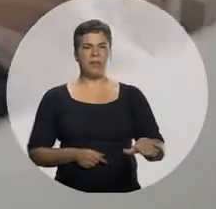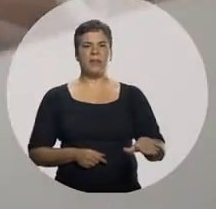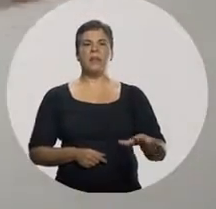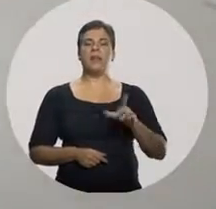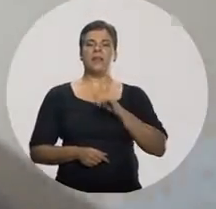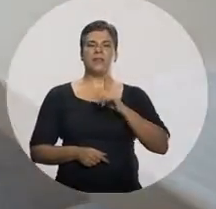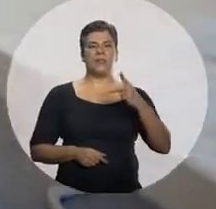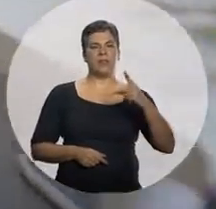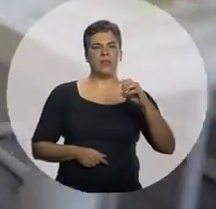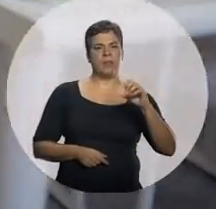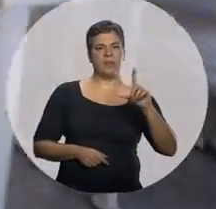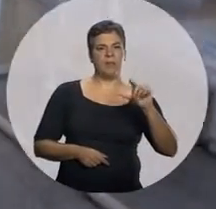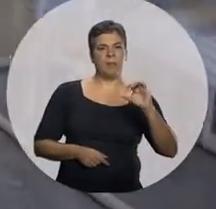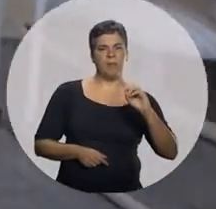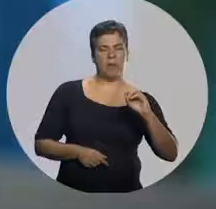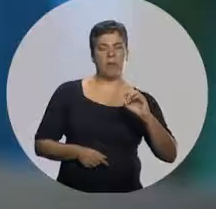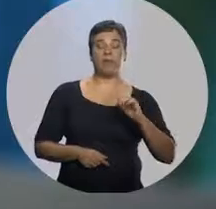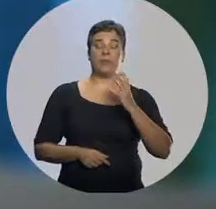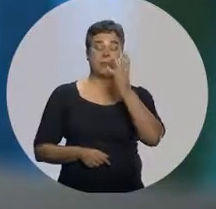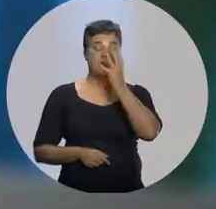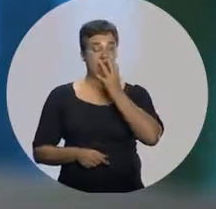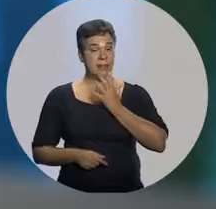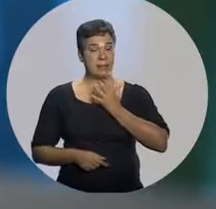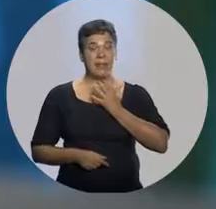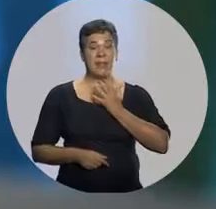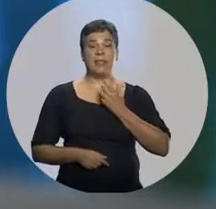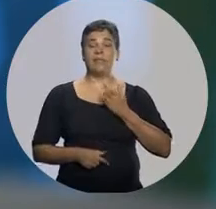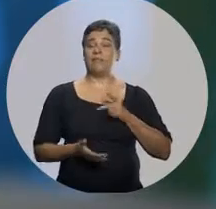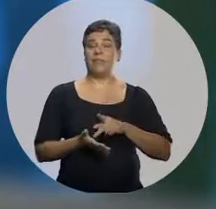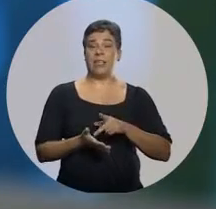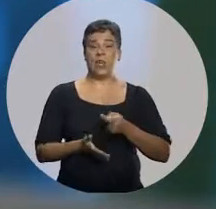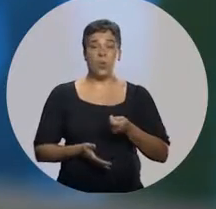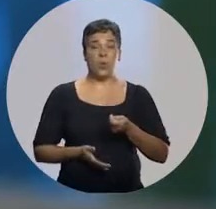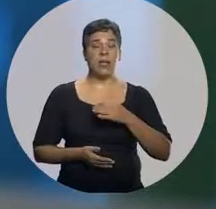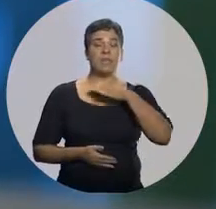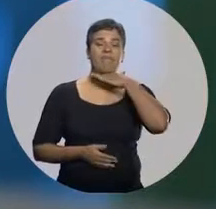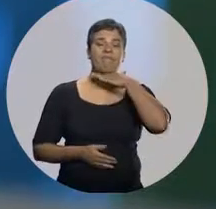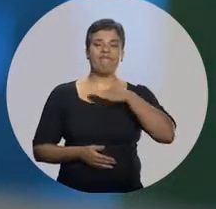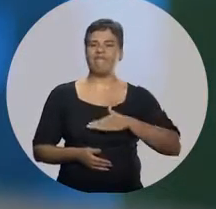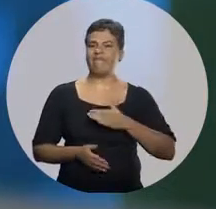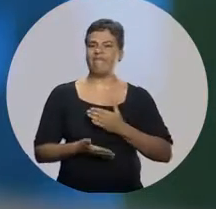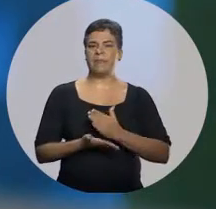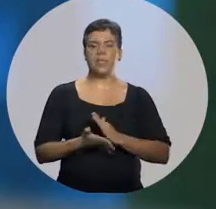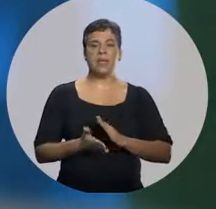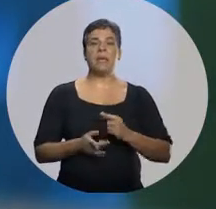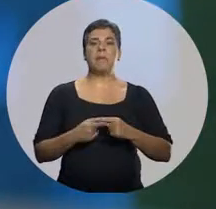menina, eu tive pólio. A minha pólio foi muito severa, na verdade eu fiquei quase